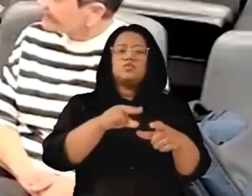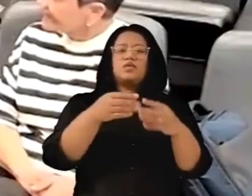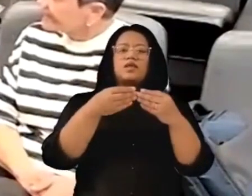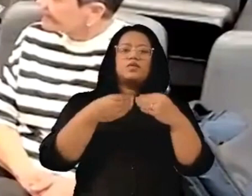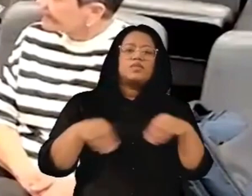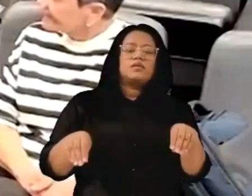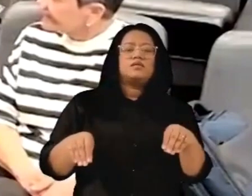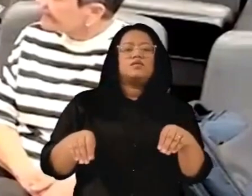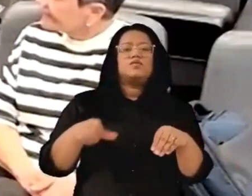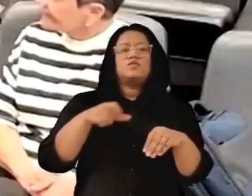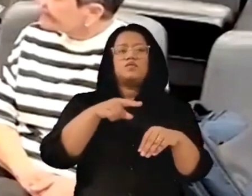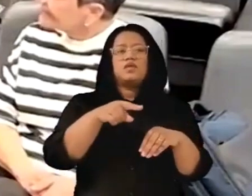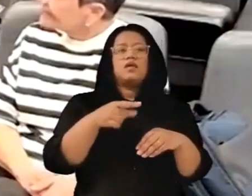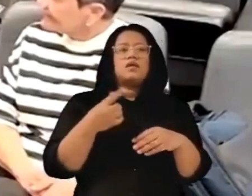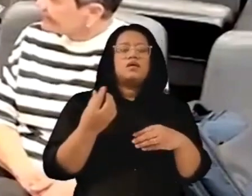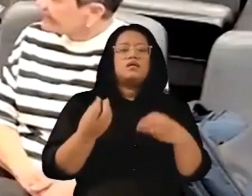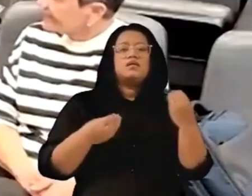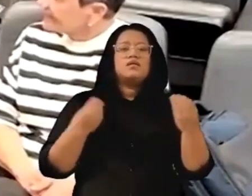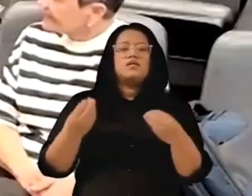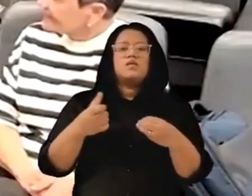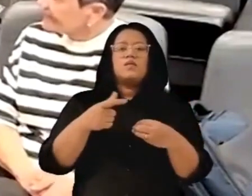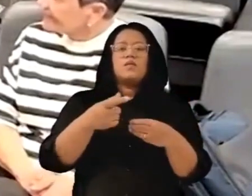dano, onde que está ali o